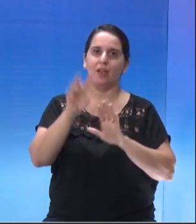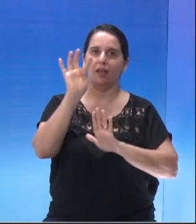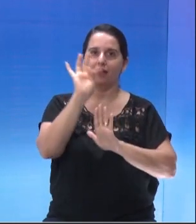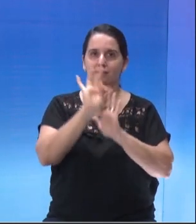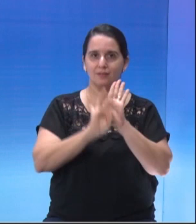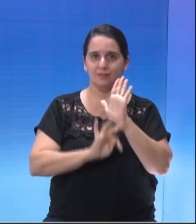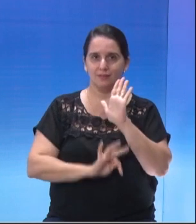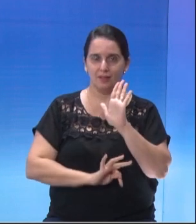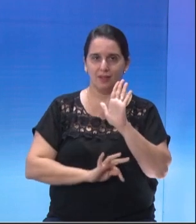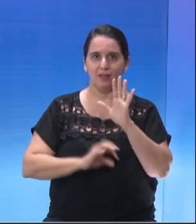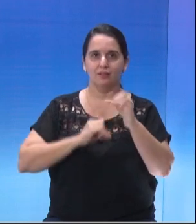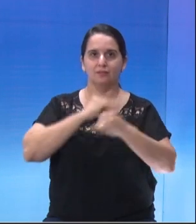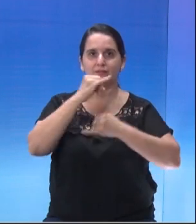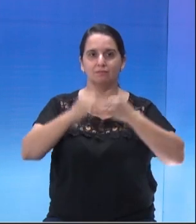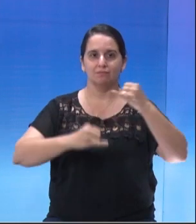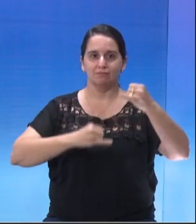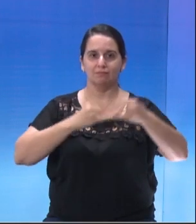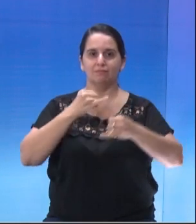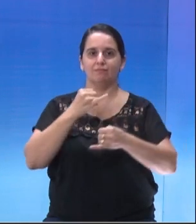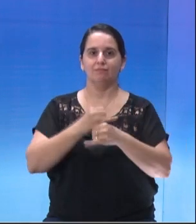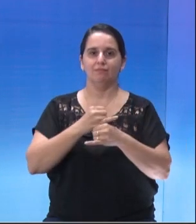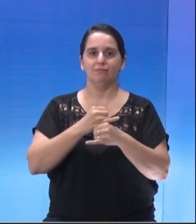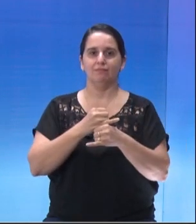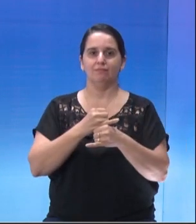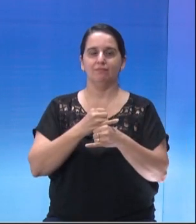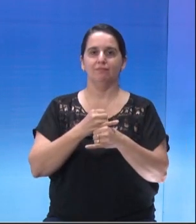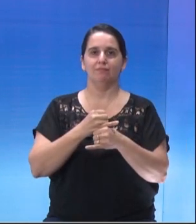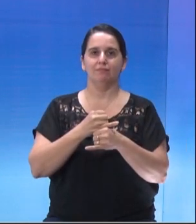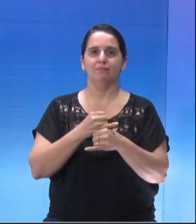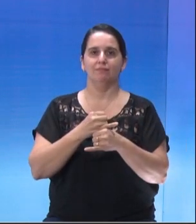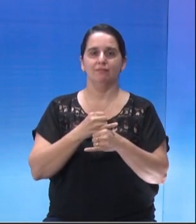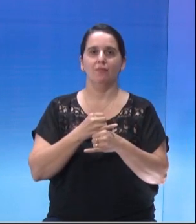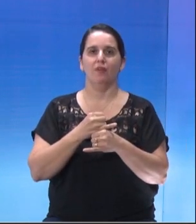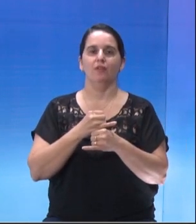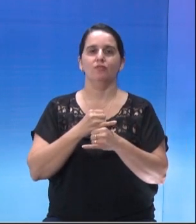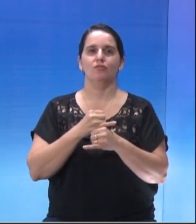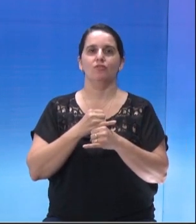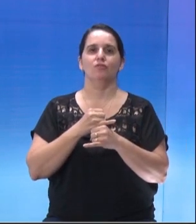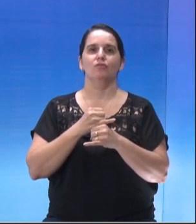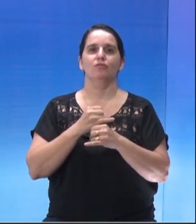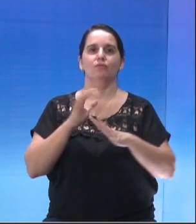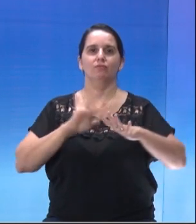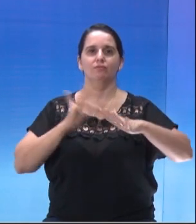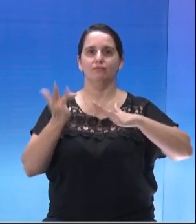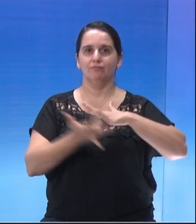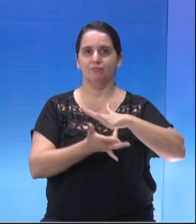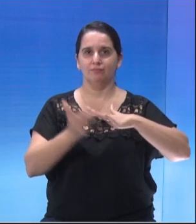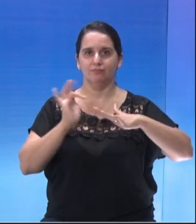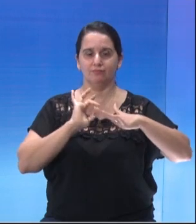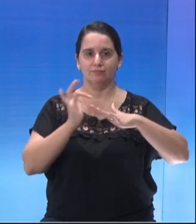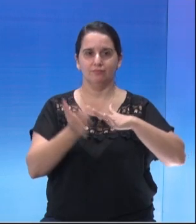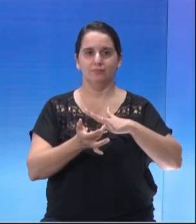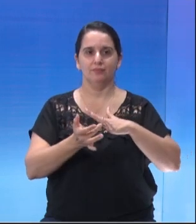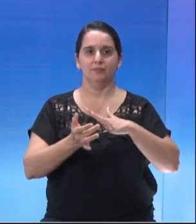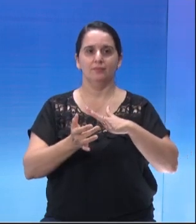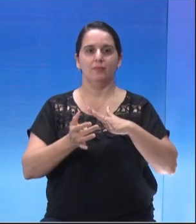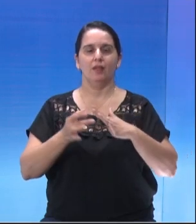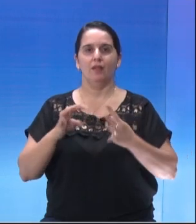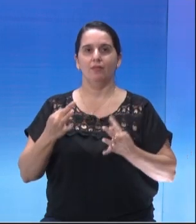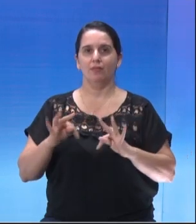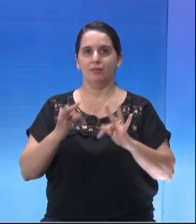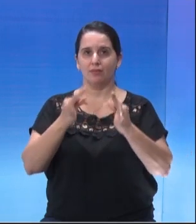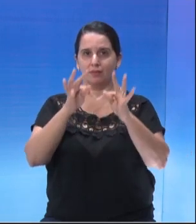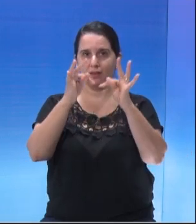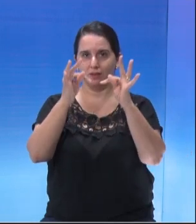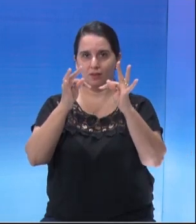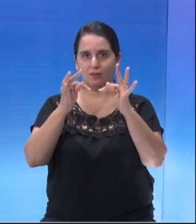que nós trabalhamos, então, que nós pegamos lá no mundo digital. Em tecnologias da informação e comunicação, as